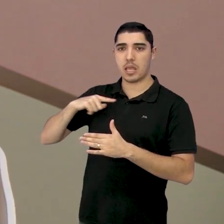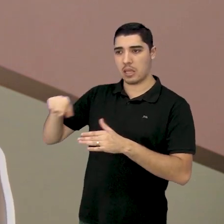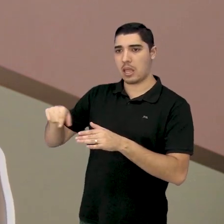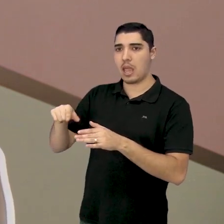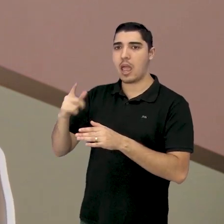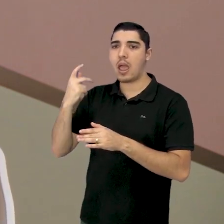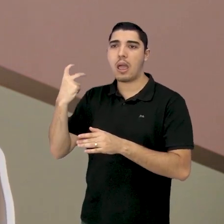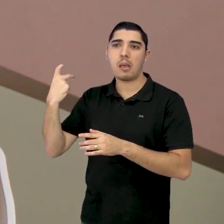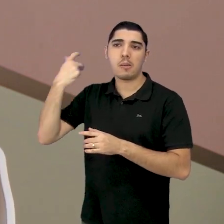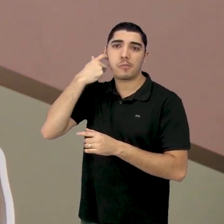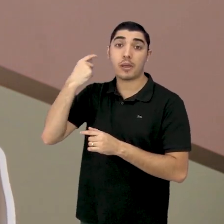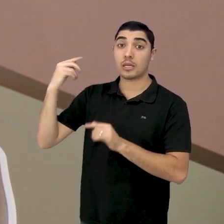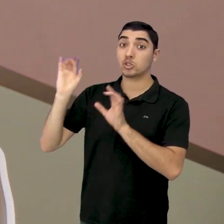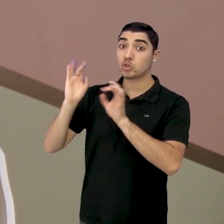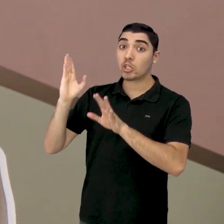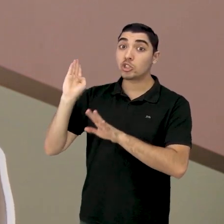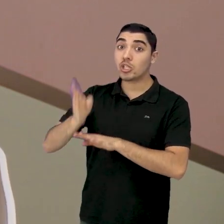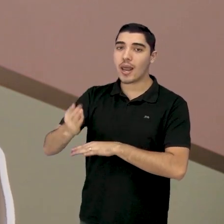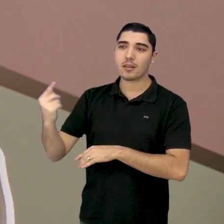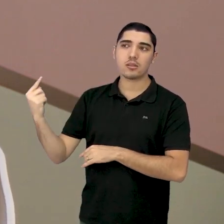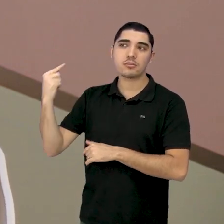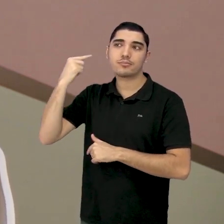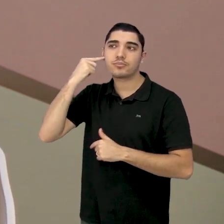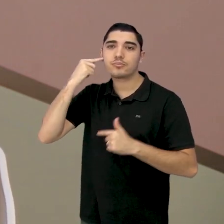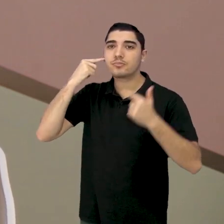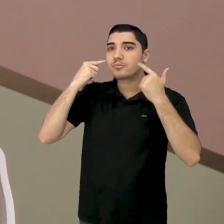aplicar essa substância no músculo,